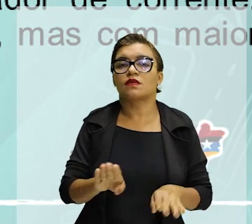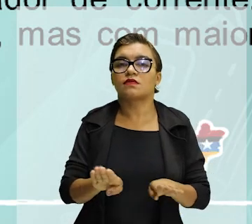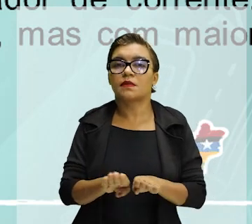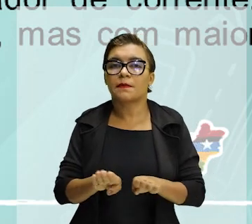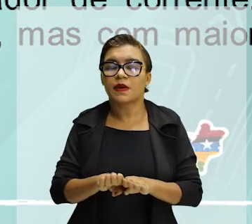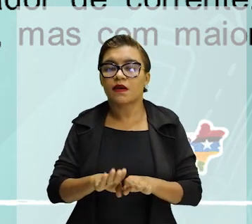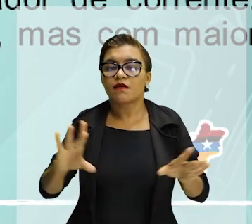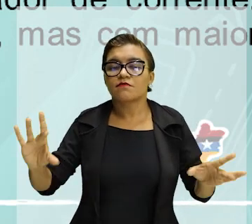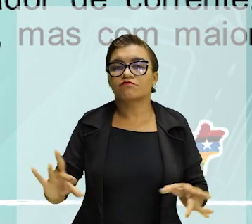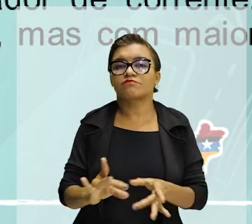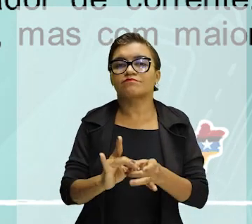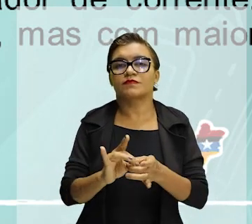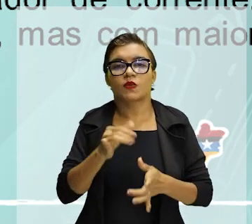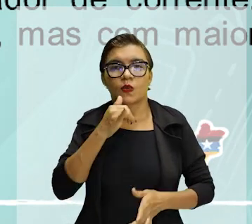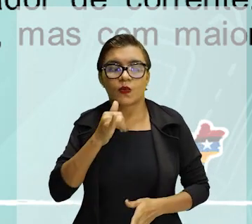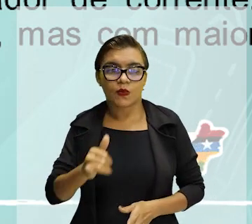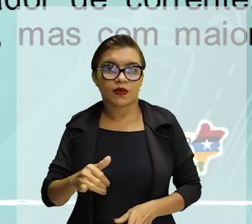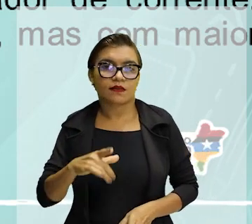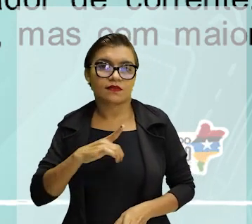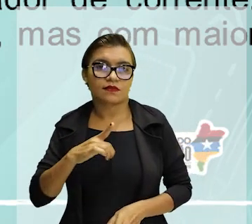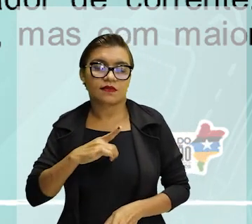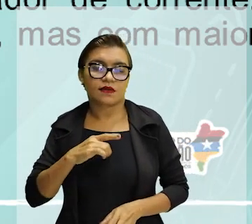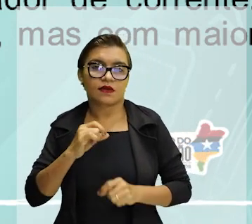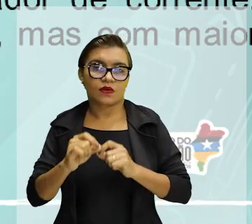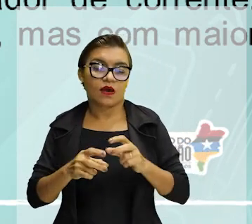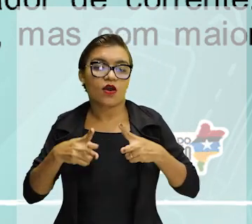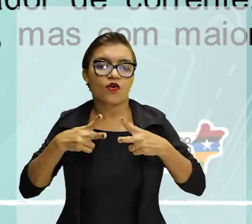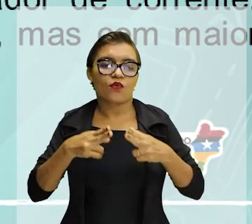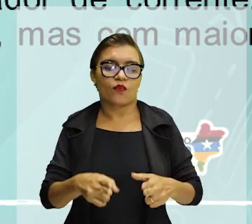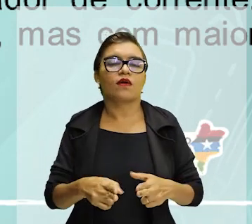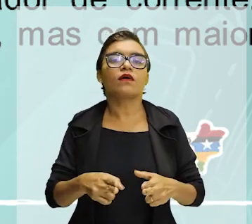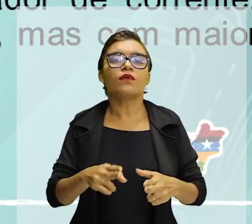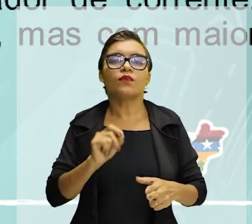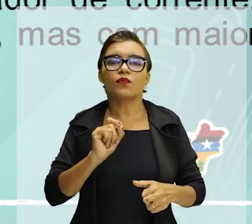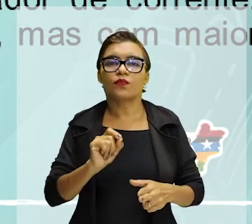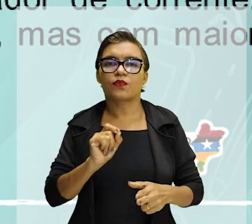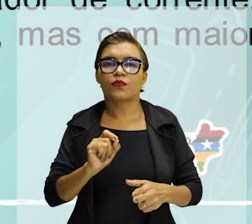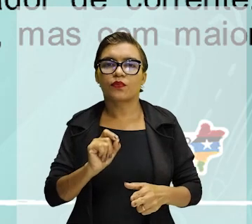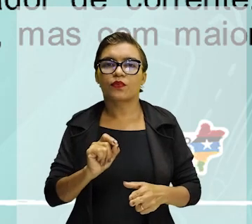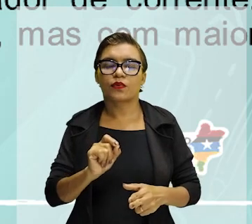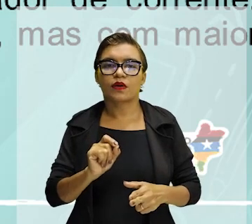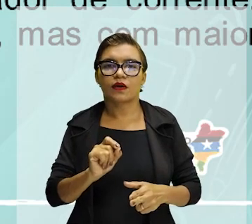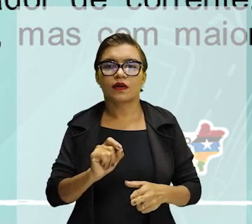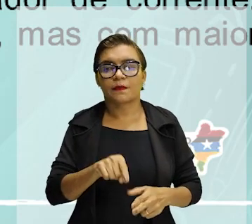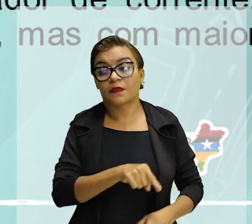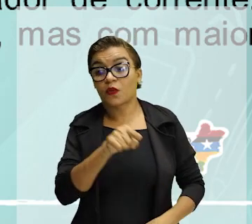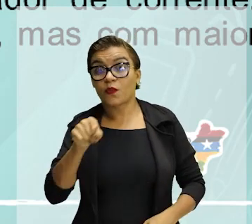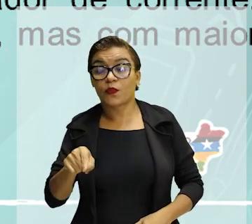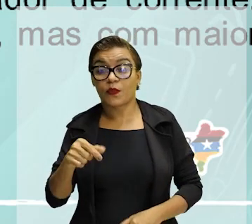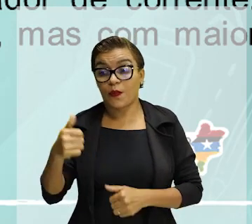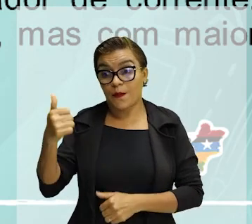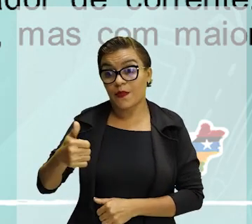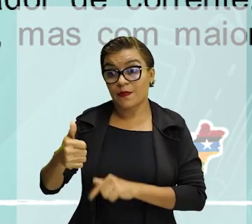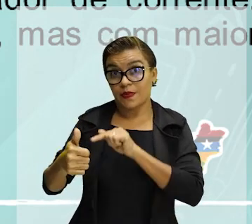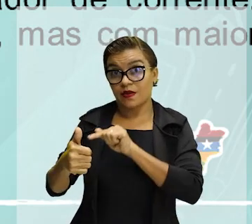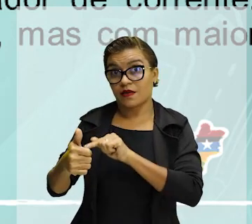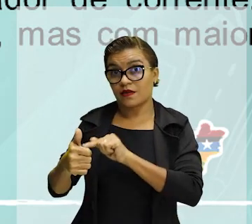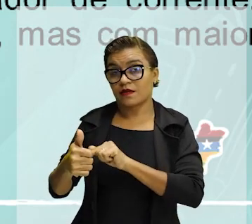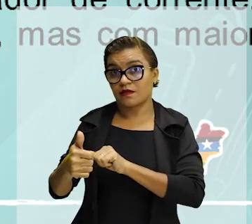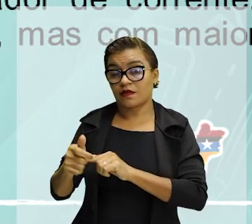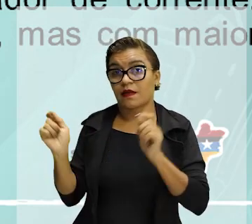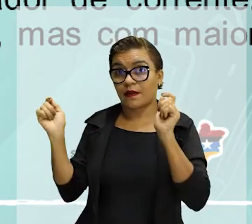corrente. Certo? Teremos então tensão igual à gerada pelo primeiro transistor, certo? Mas com